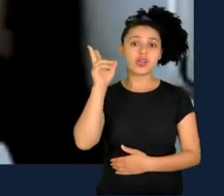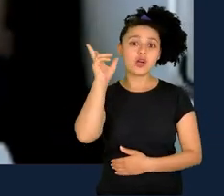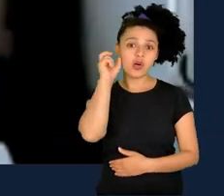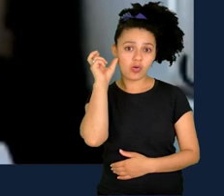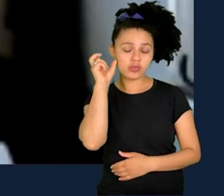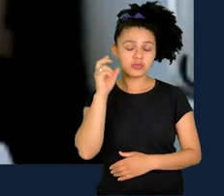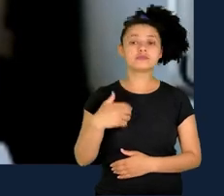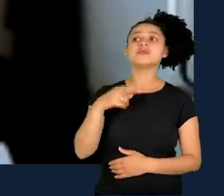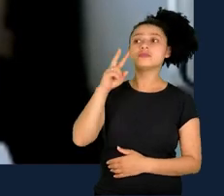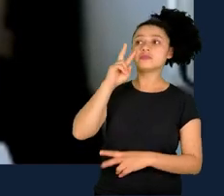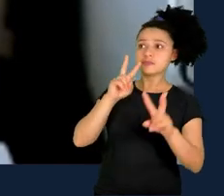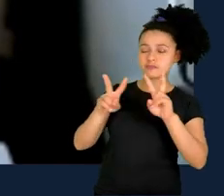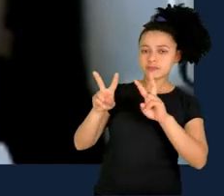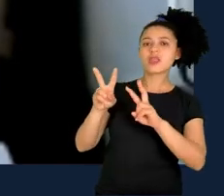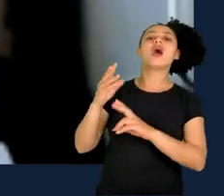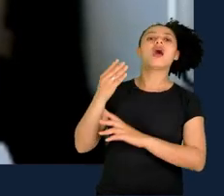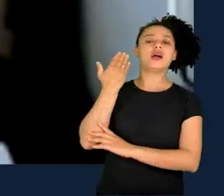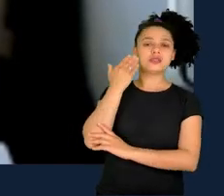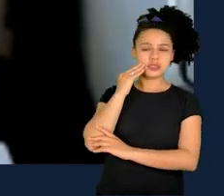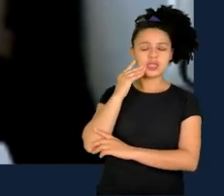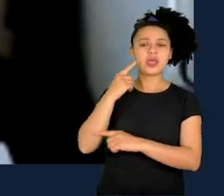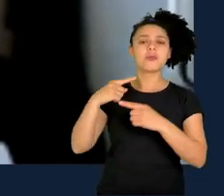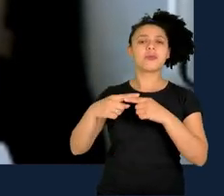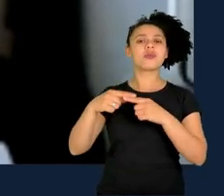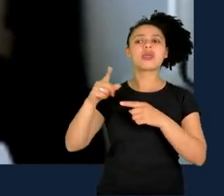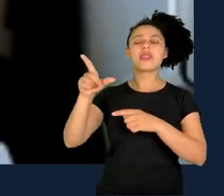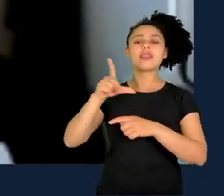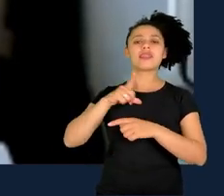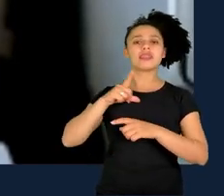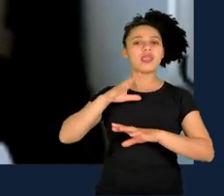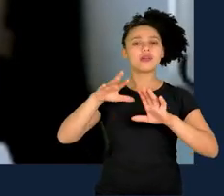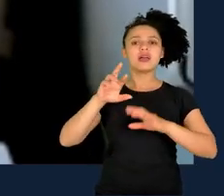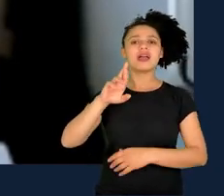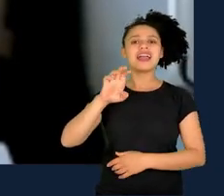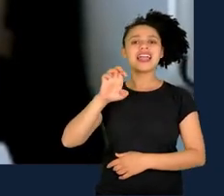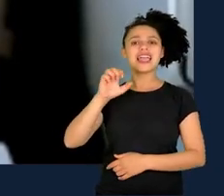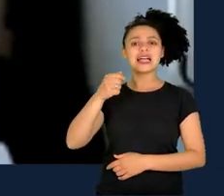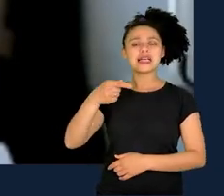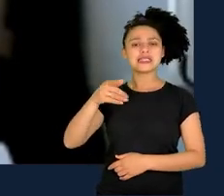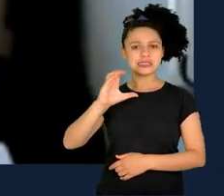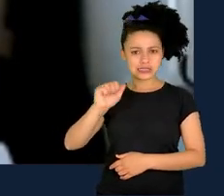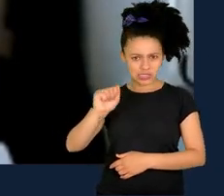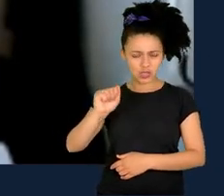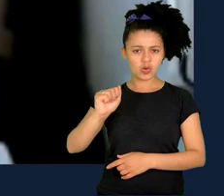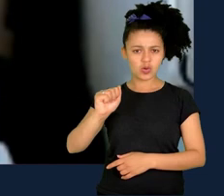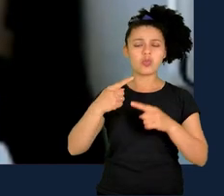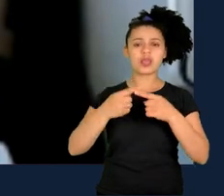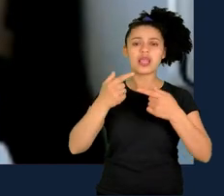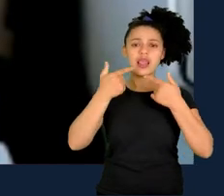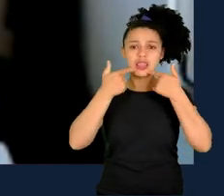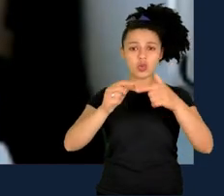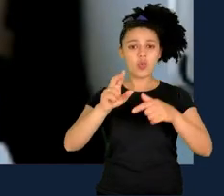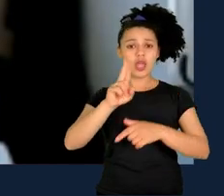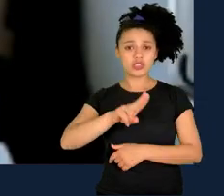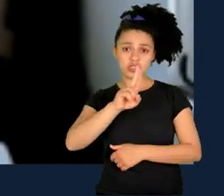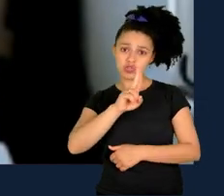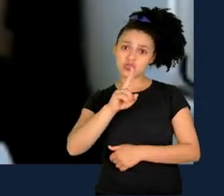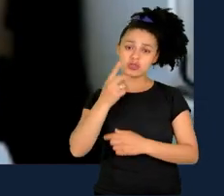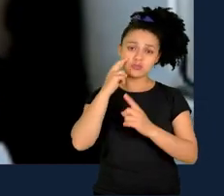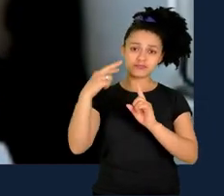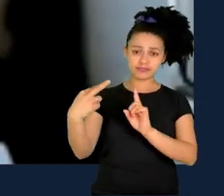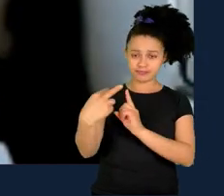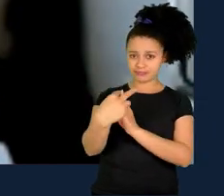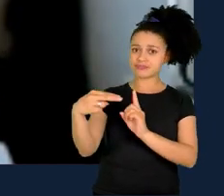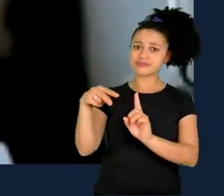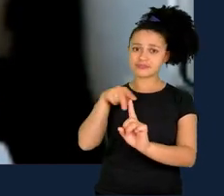entender por que eles têm as reações que têm a um dado uso da linguagem em seu